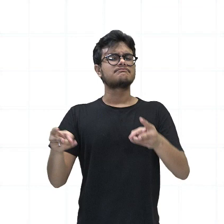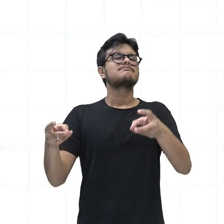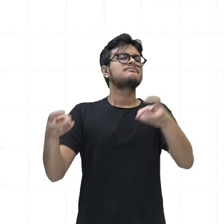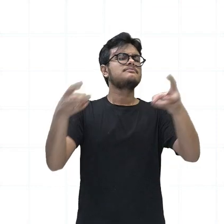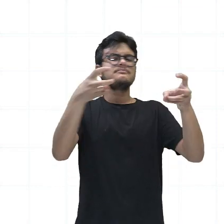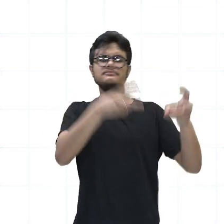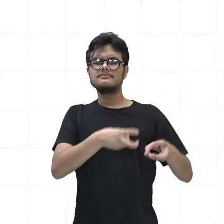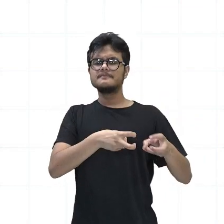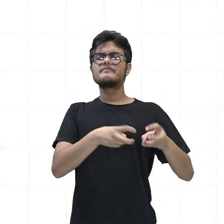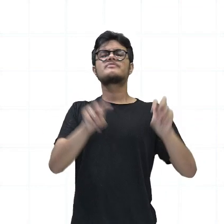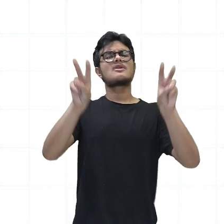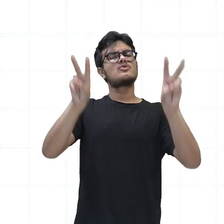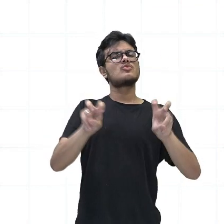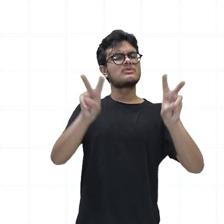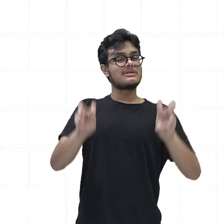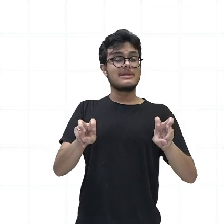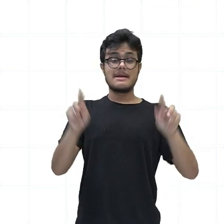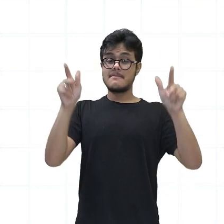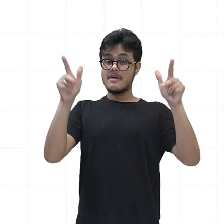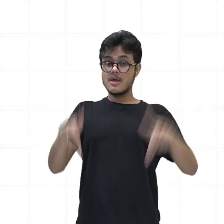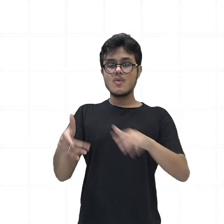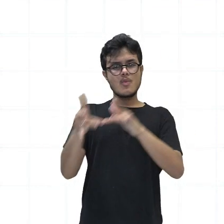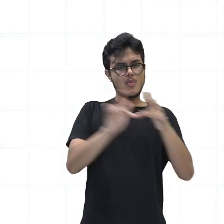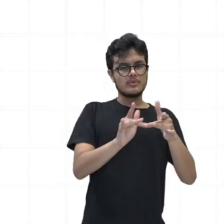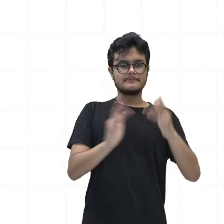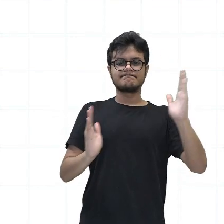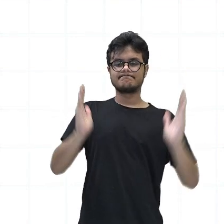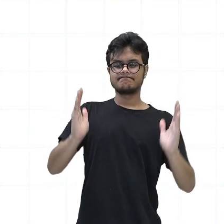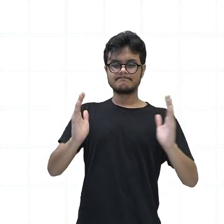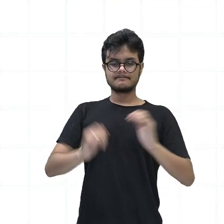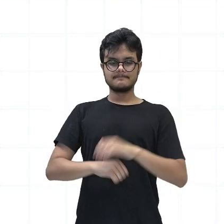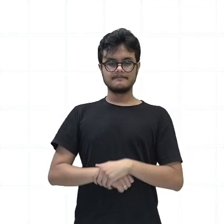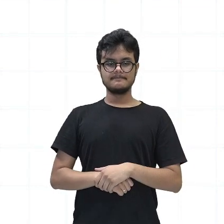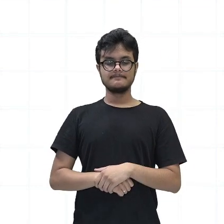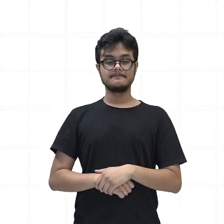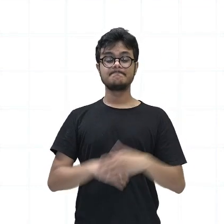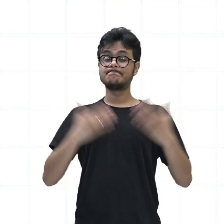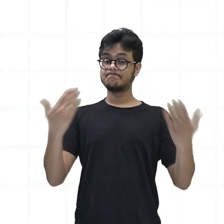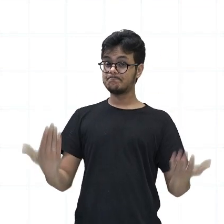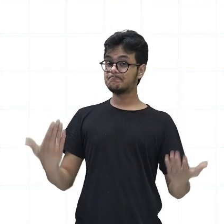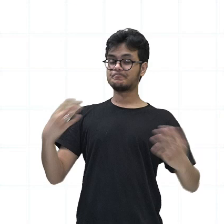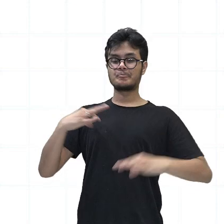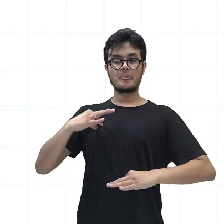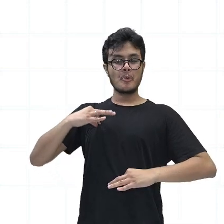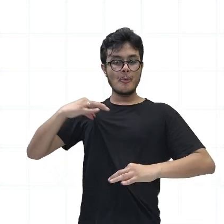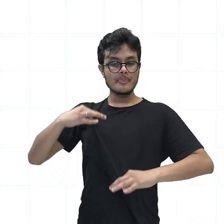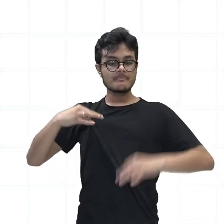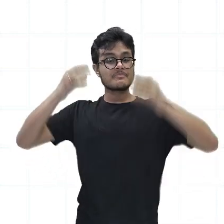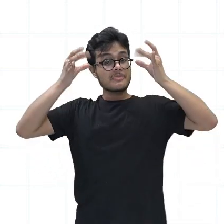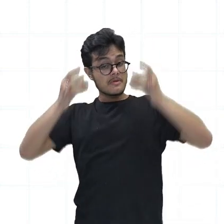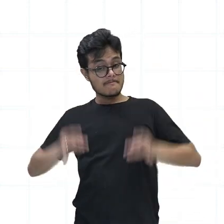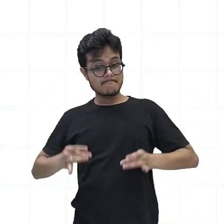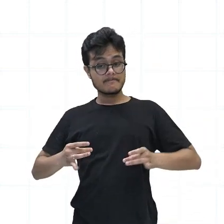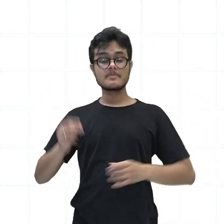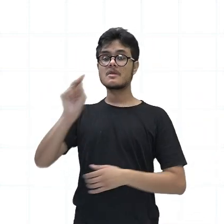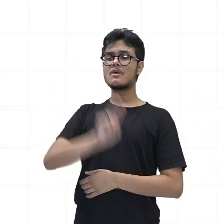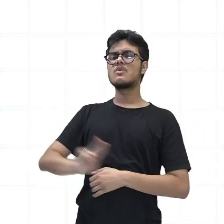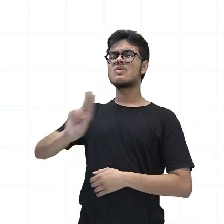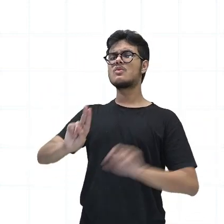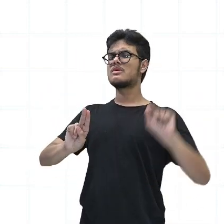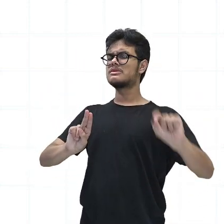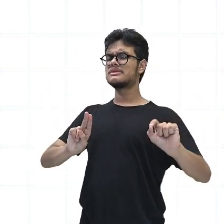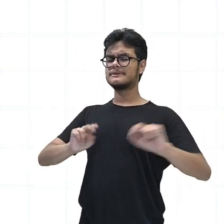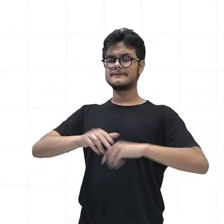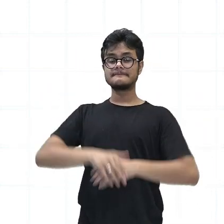da produção, certo? Os figurinos teatrais são projetados levando em